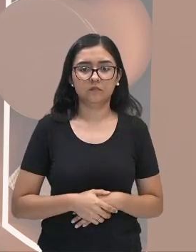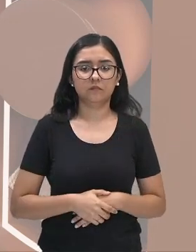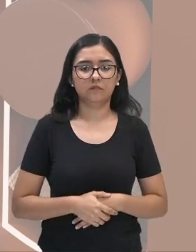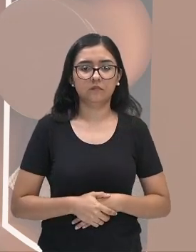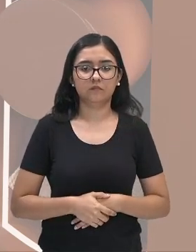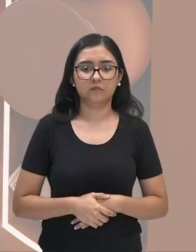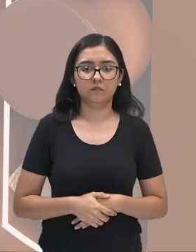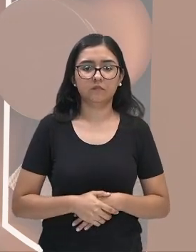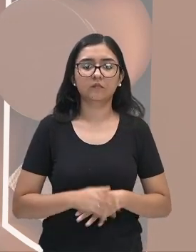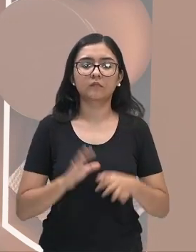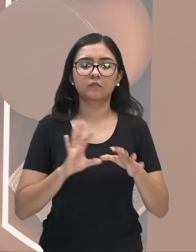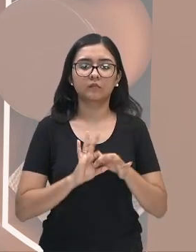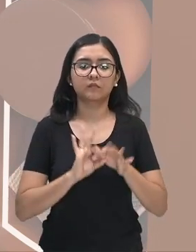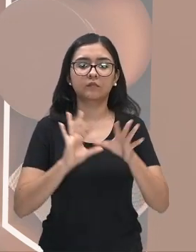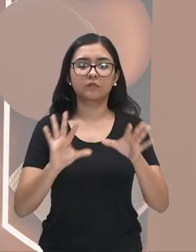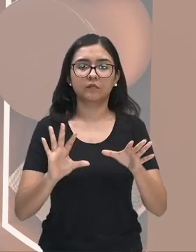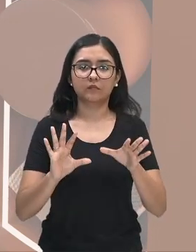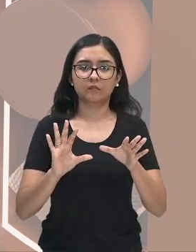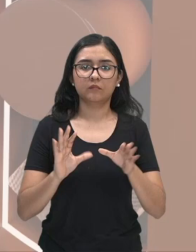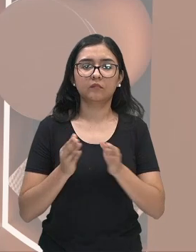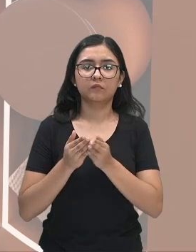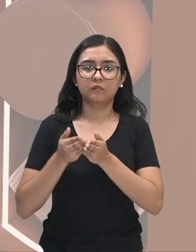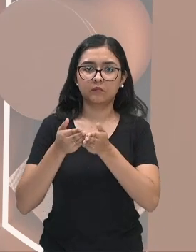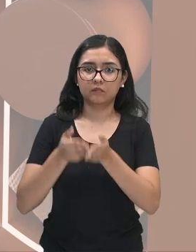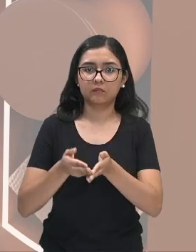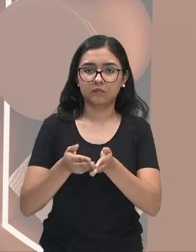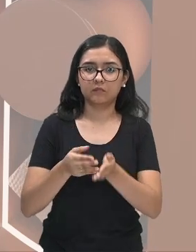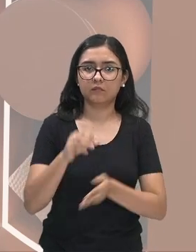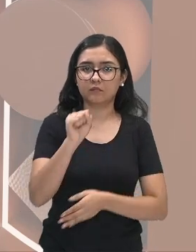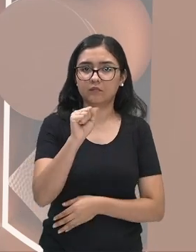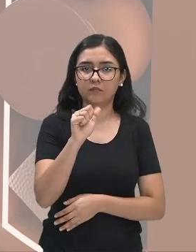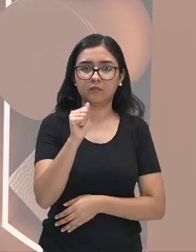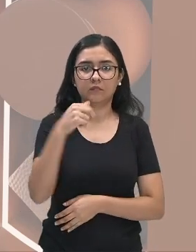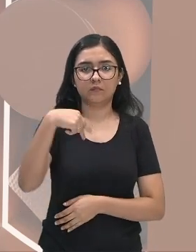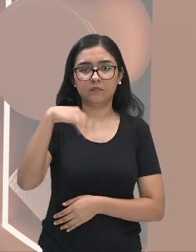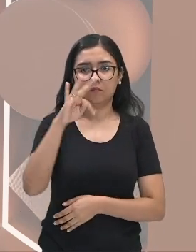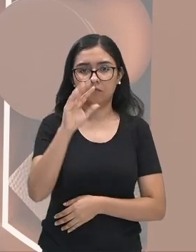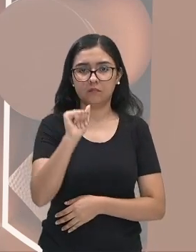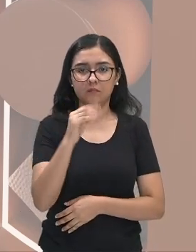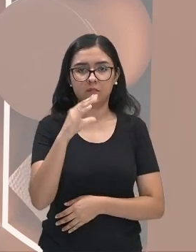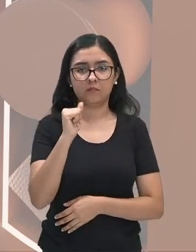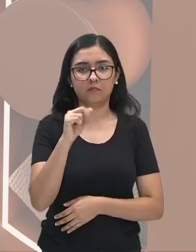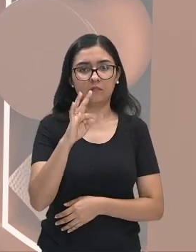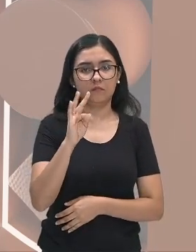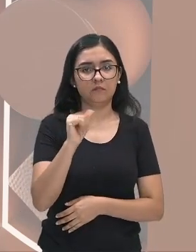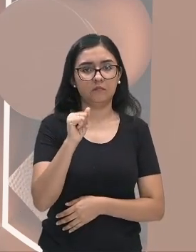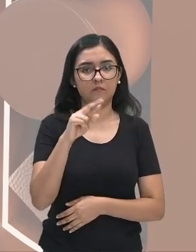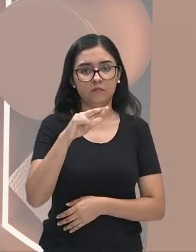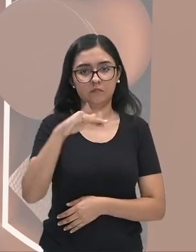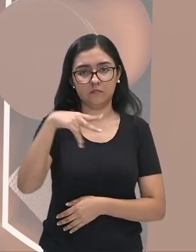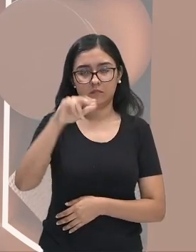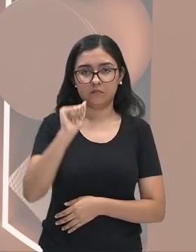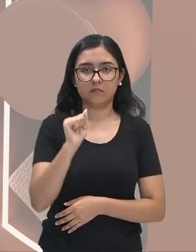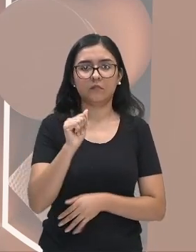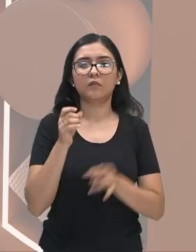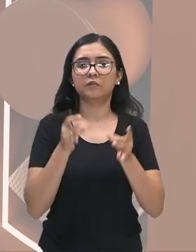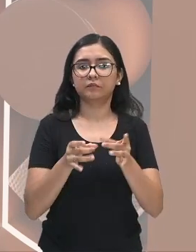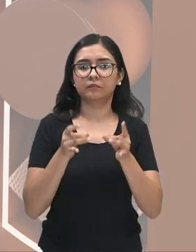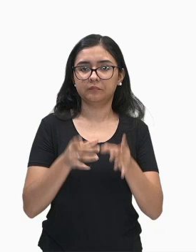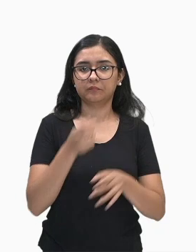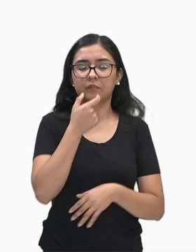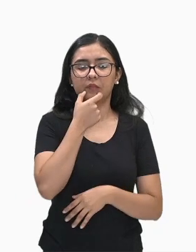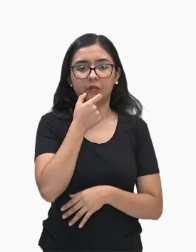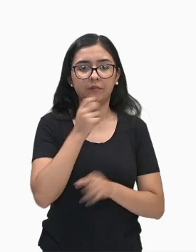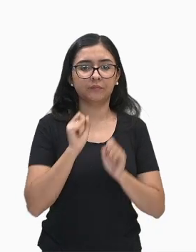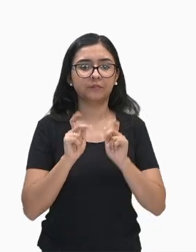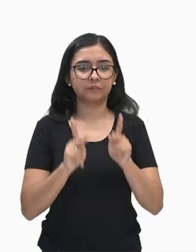decretava a liberação dos portos de Santa Catarina ao comércio aí inglês. Tudo bem?